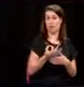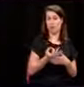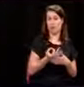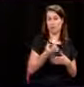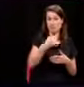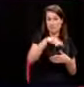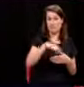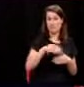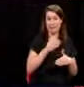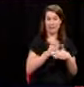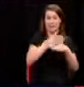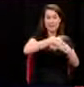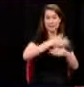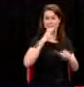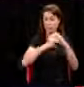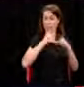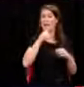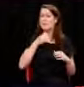de Vence também,